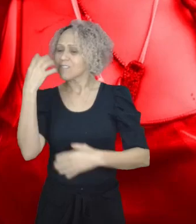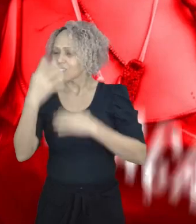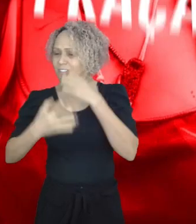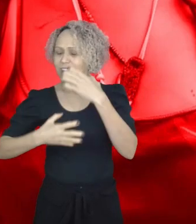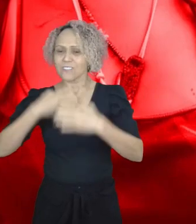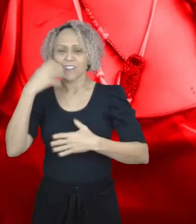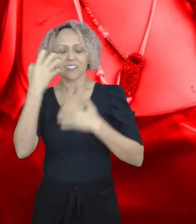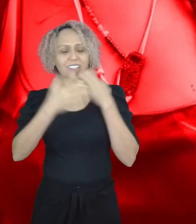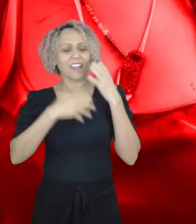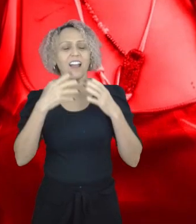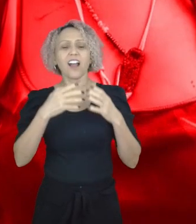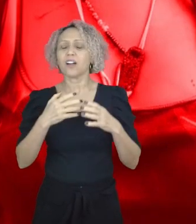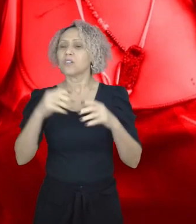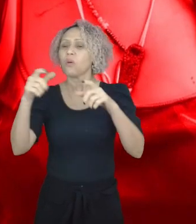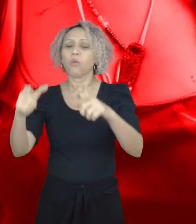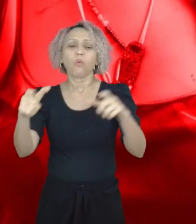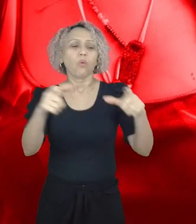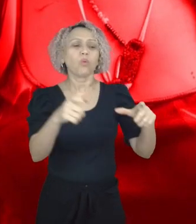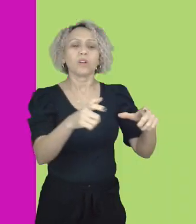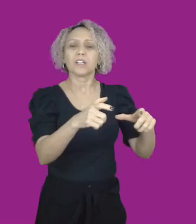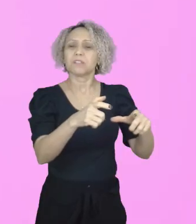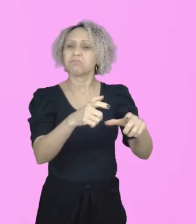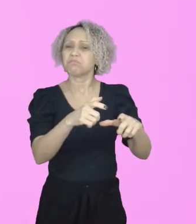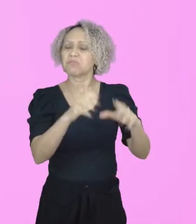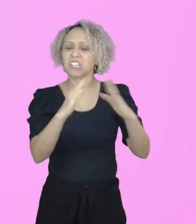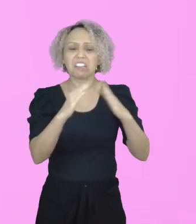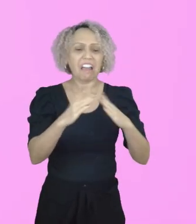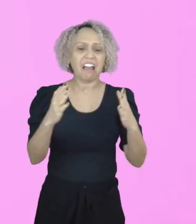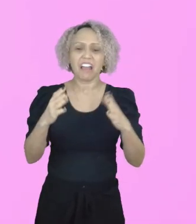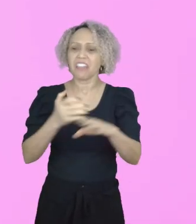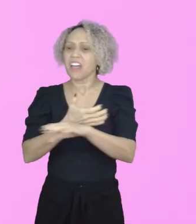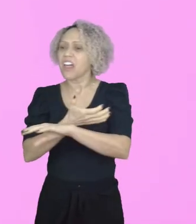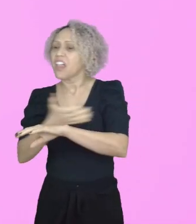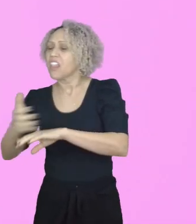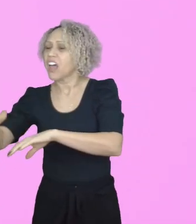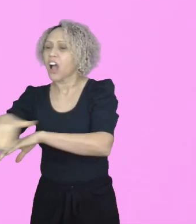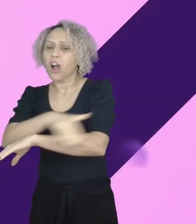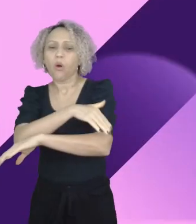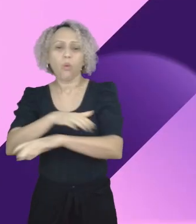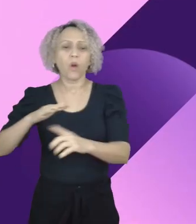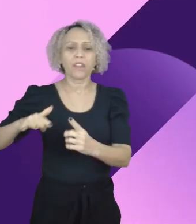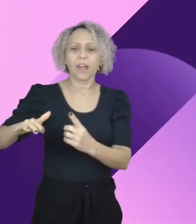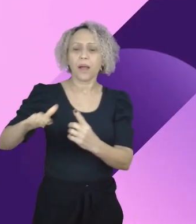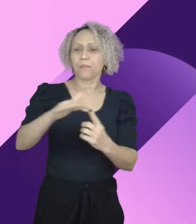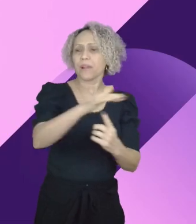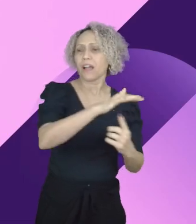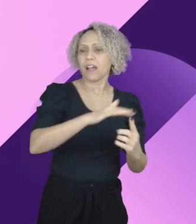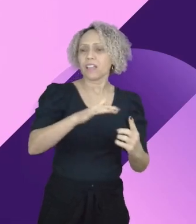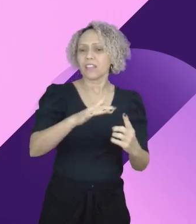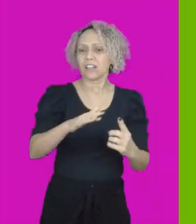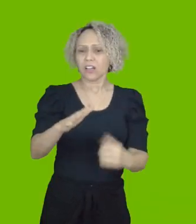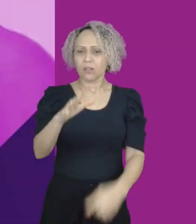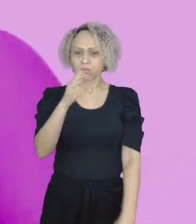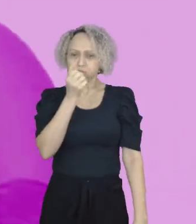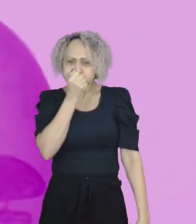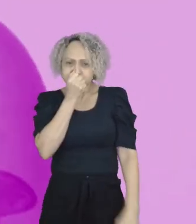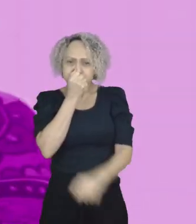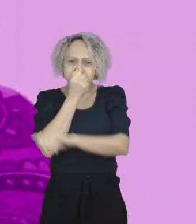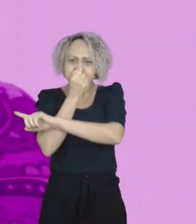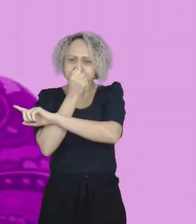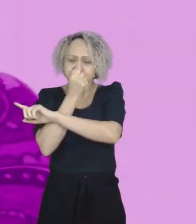Seja em casa, no campo, na rua ou na praça, chega de mordaça, agora eu vou falar.